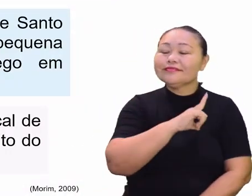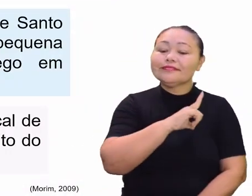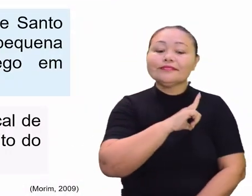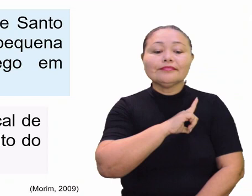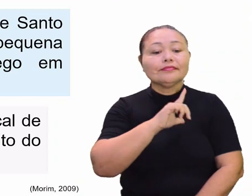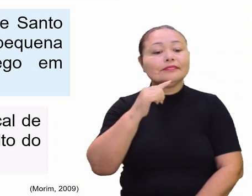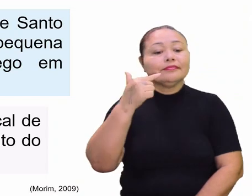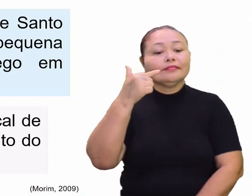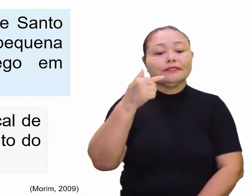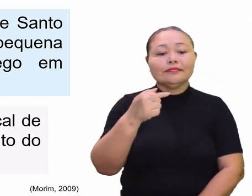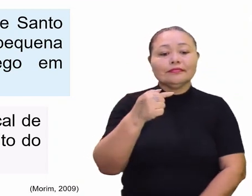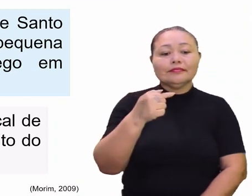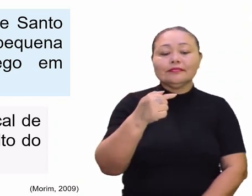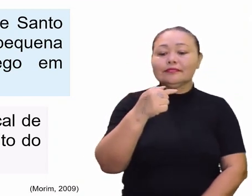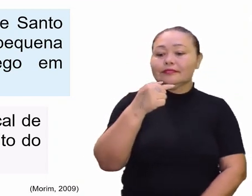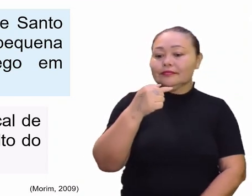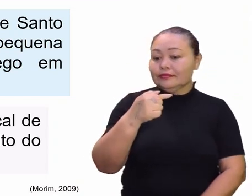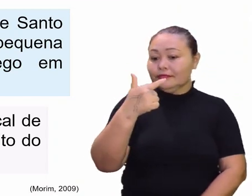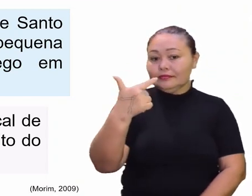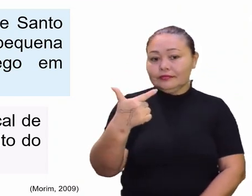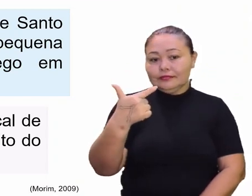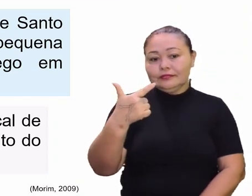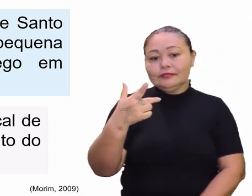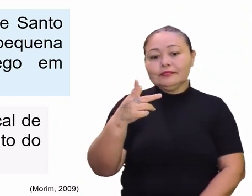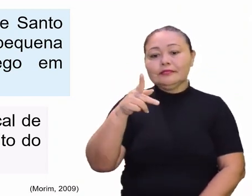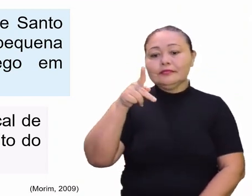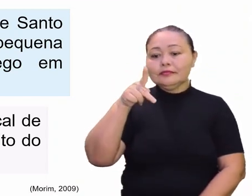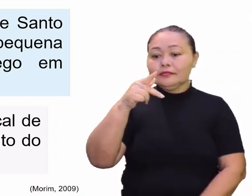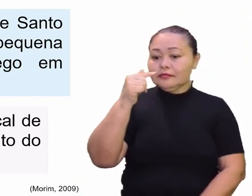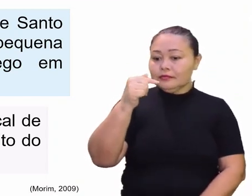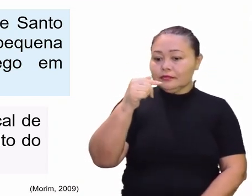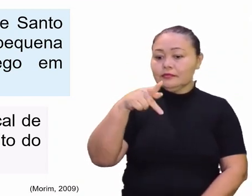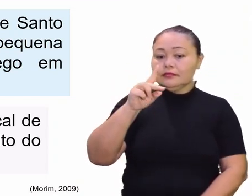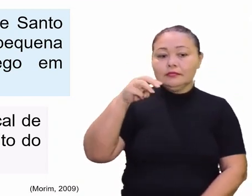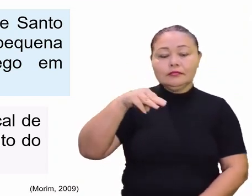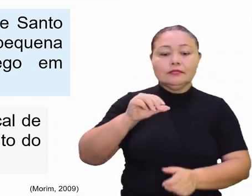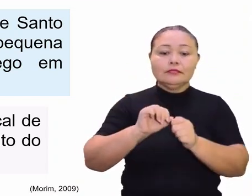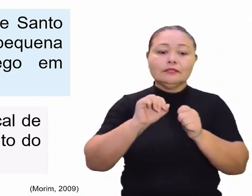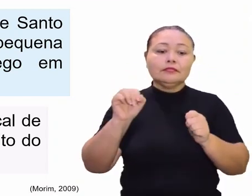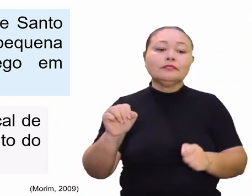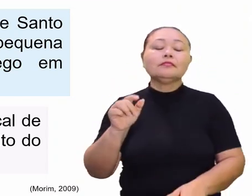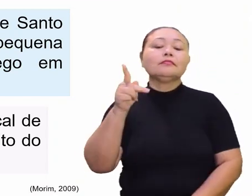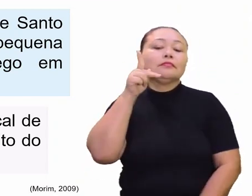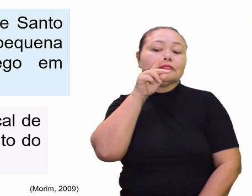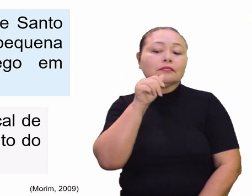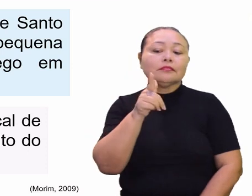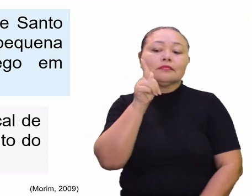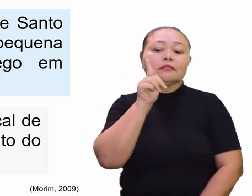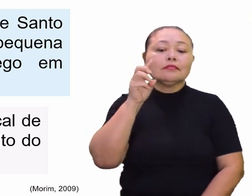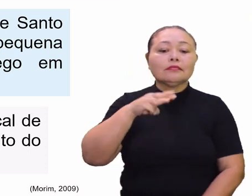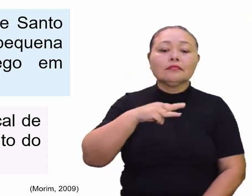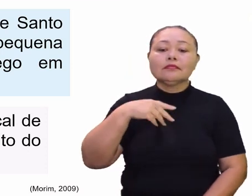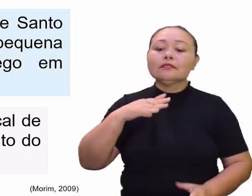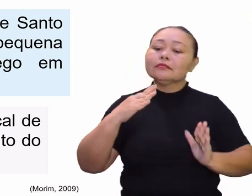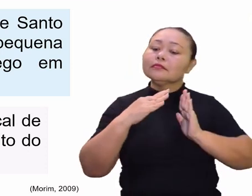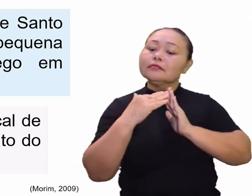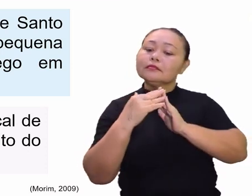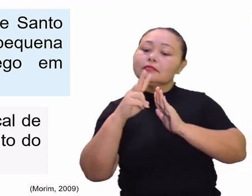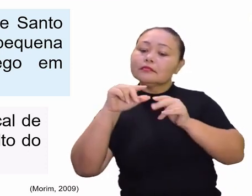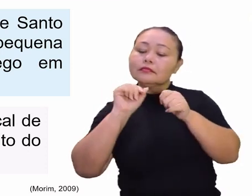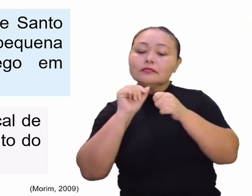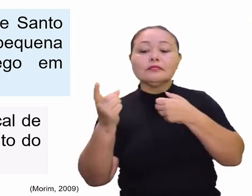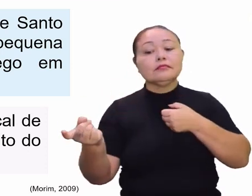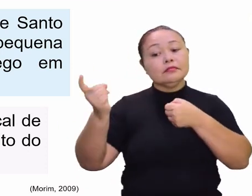depois de 72, esse pequeno trecho de 7 quilômetros entre Porto Velho e Santo Antônio do Madeira, onde não existe mais a pequena vila, no início do